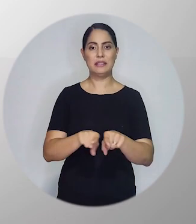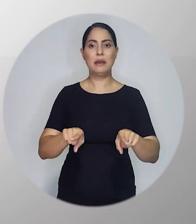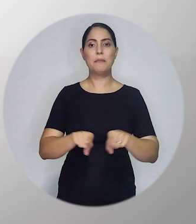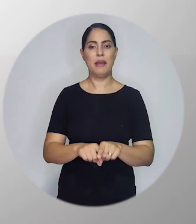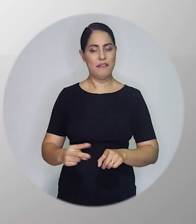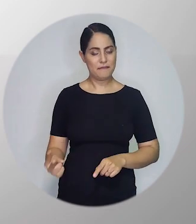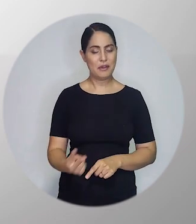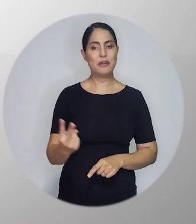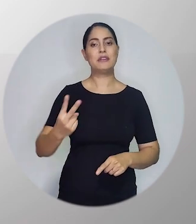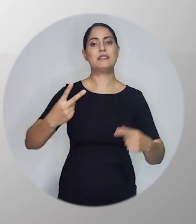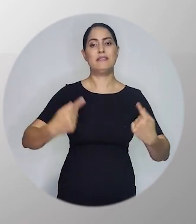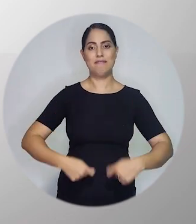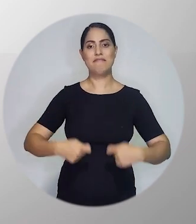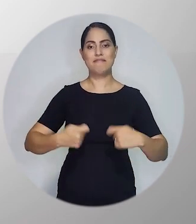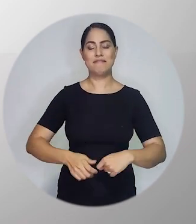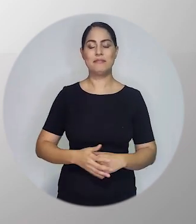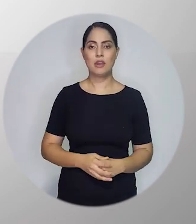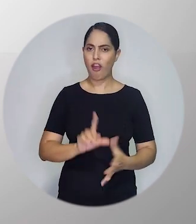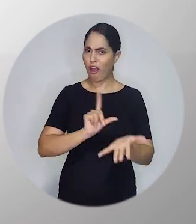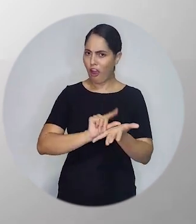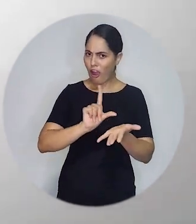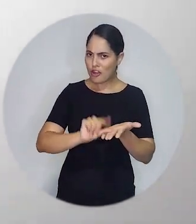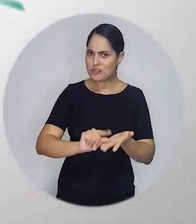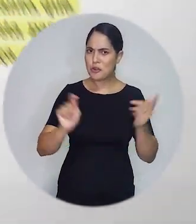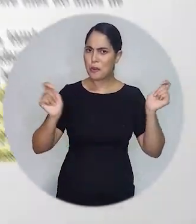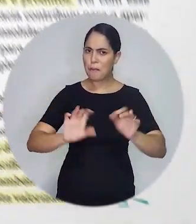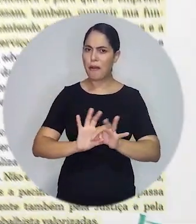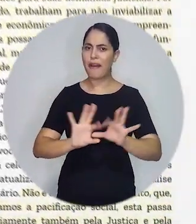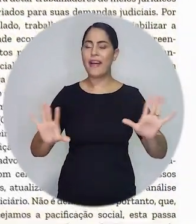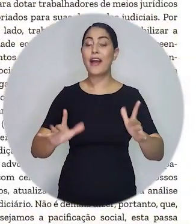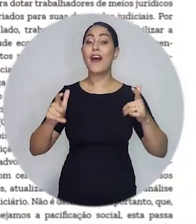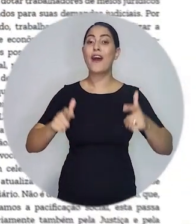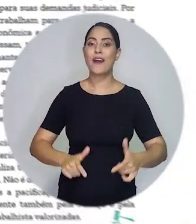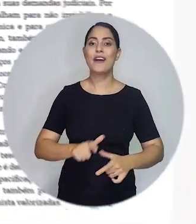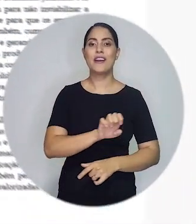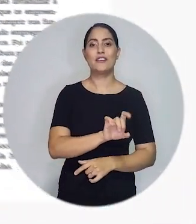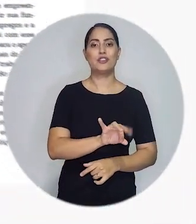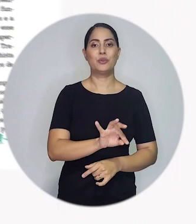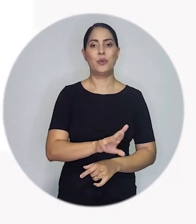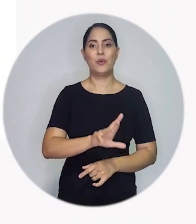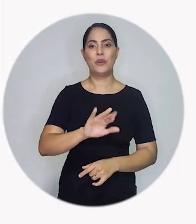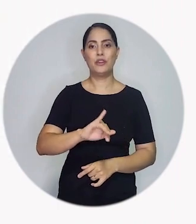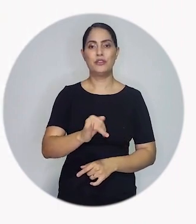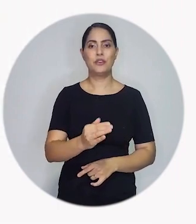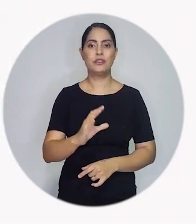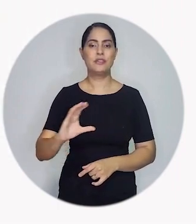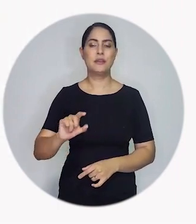pela advocacia trabalhista valorizadas. O artigo na íntegra você confere em